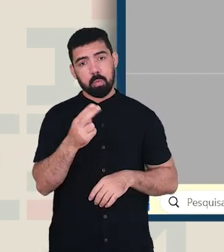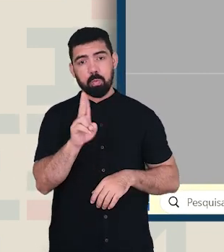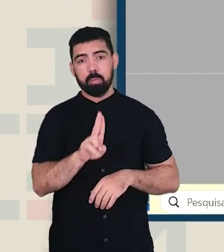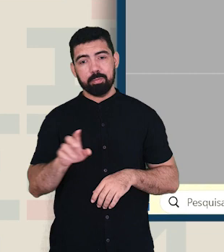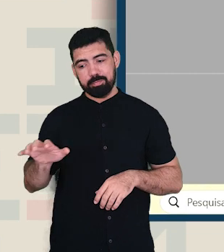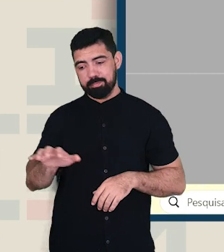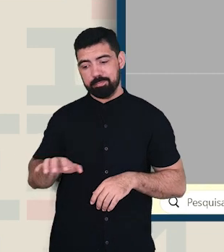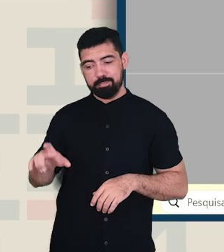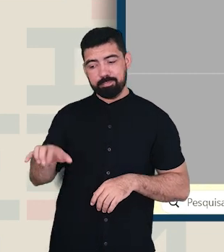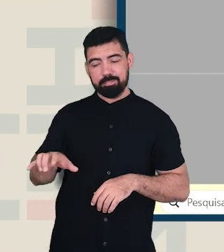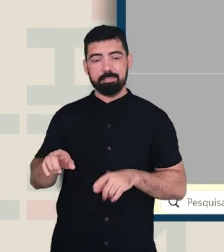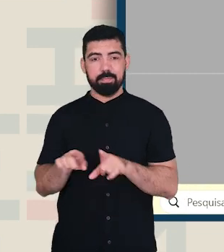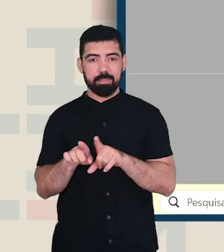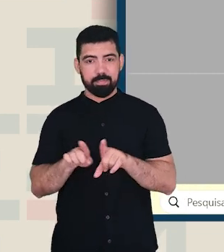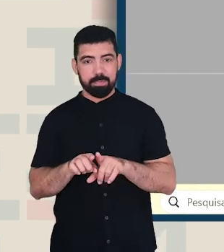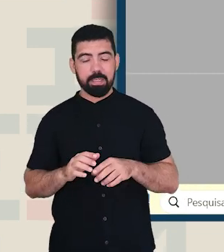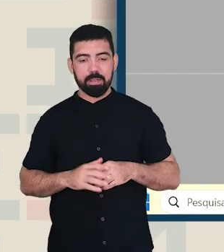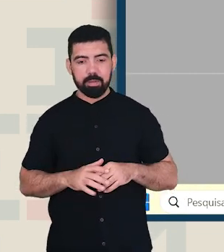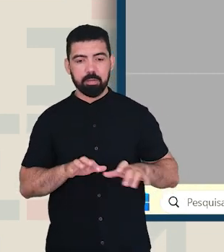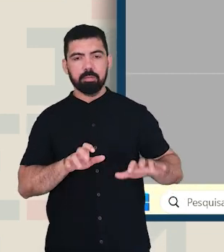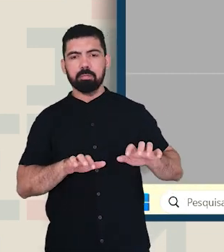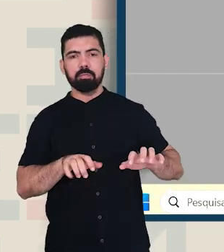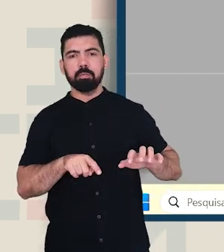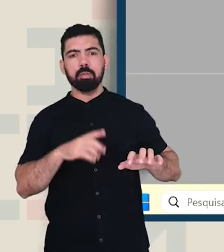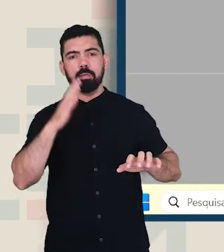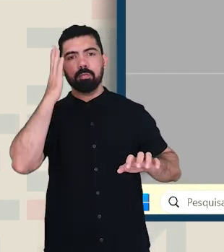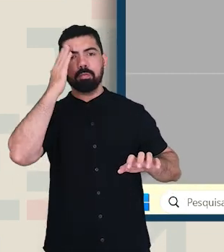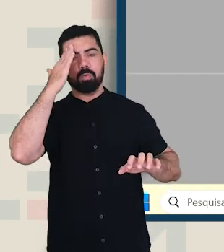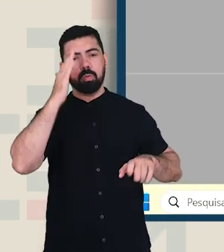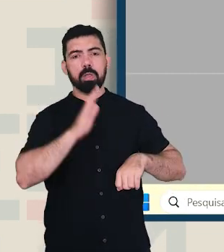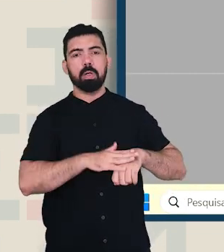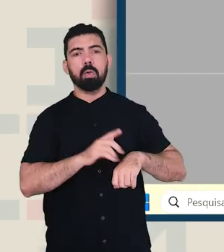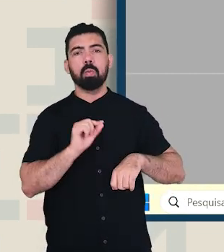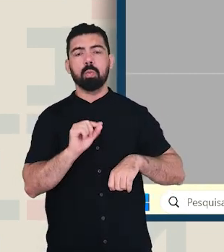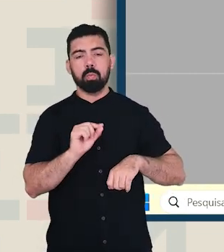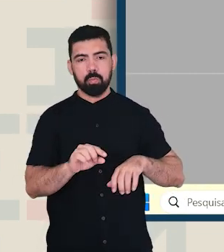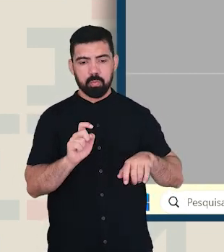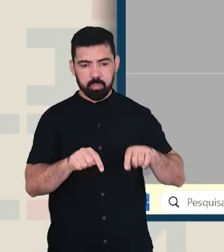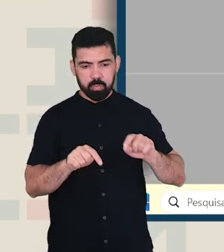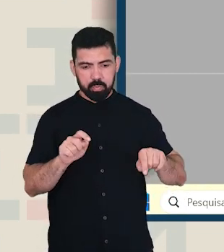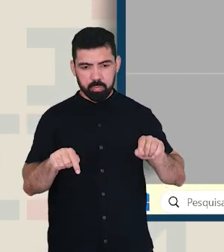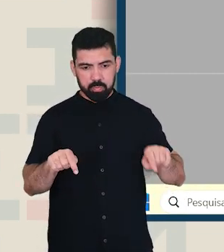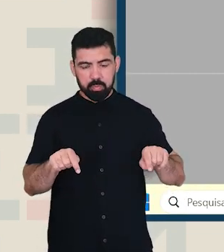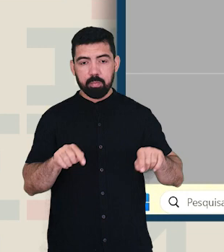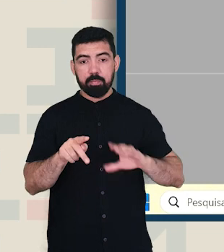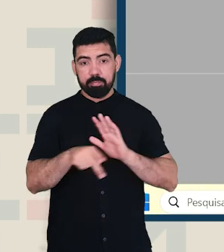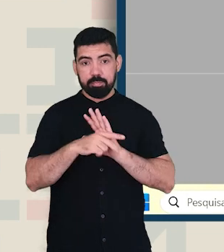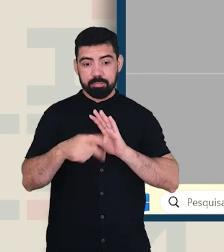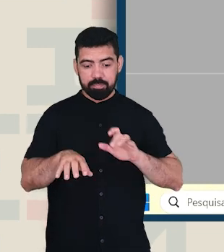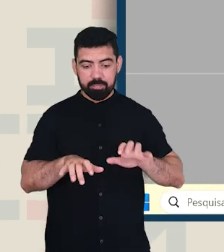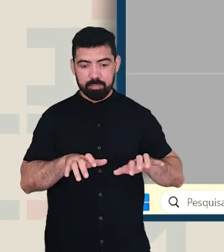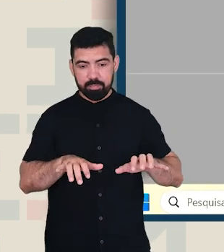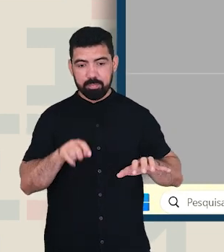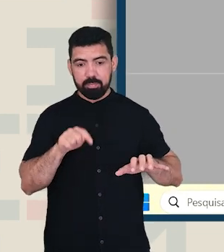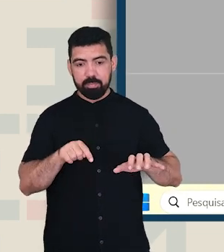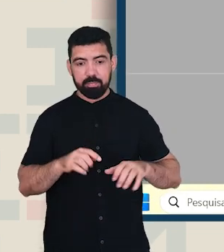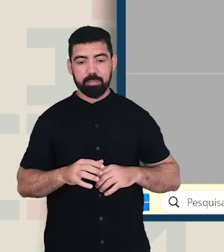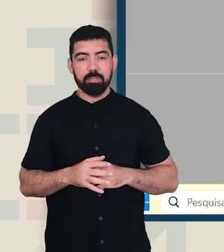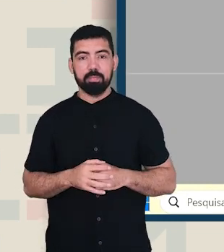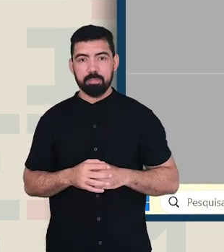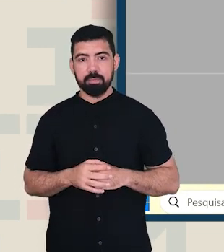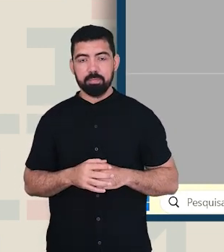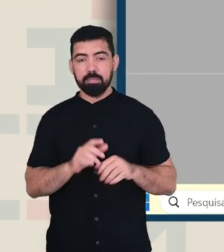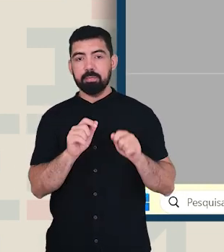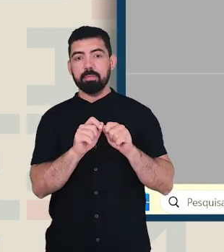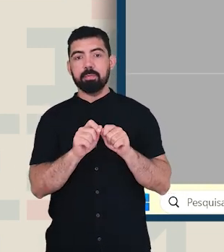O Kennen, ele vai entender que eu estou tocando uma tecla particular do teclado